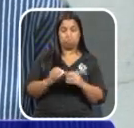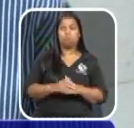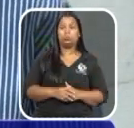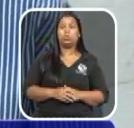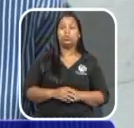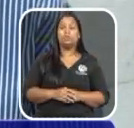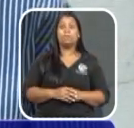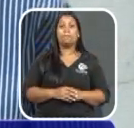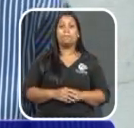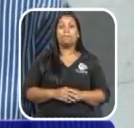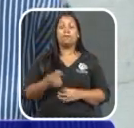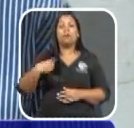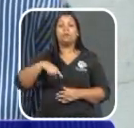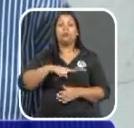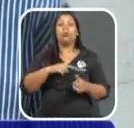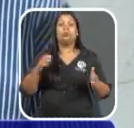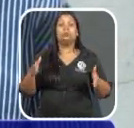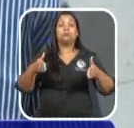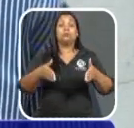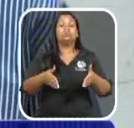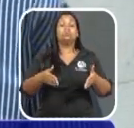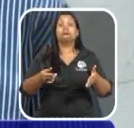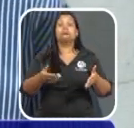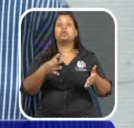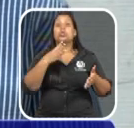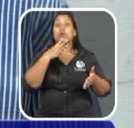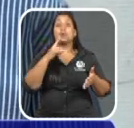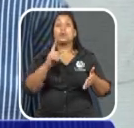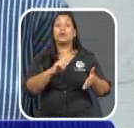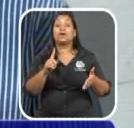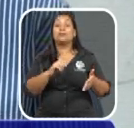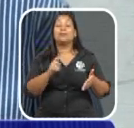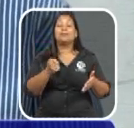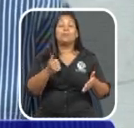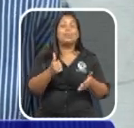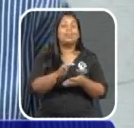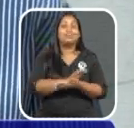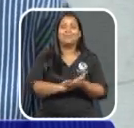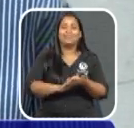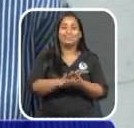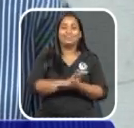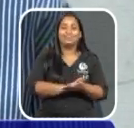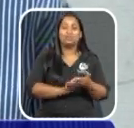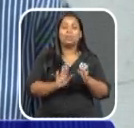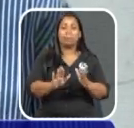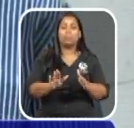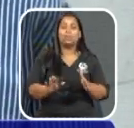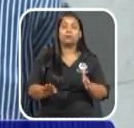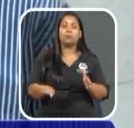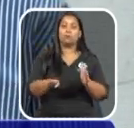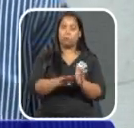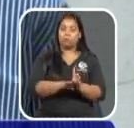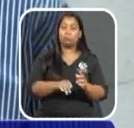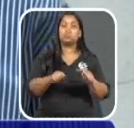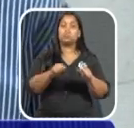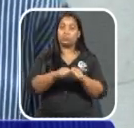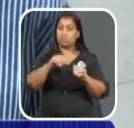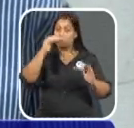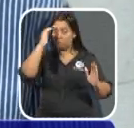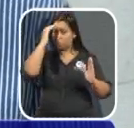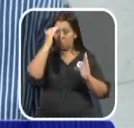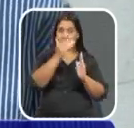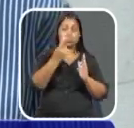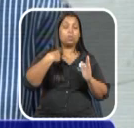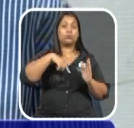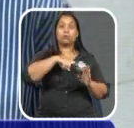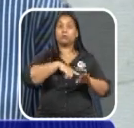destaque. Chegamos como um desconhecido aqui na Câmara de São José do Rio Preto e acredito que viemos aqui cumprir o nosso legado, né?